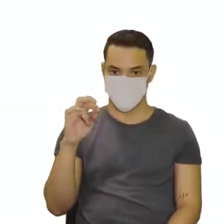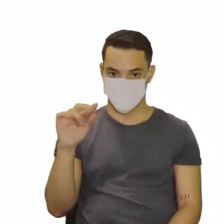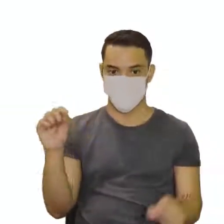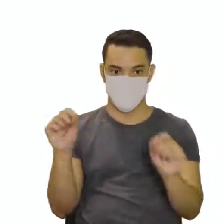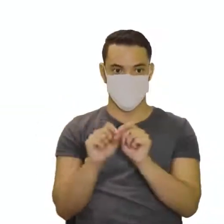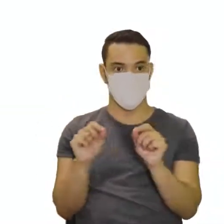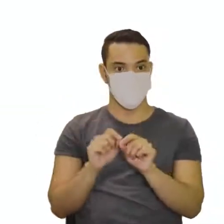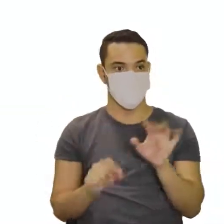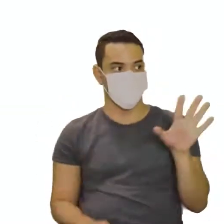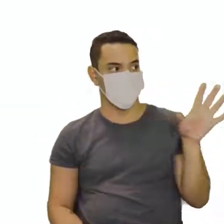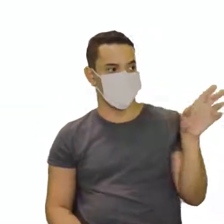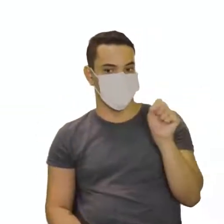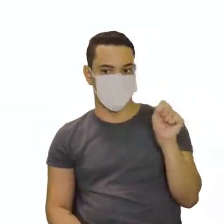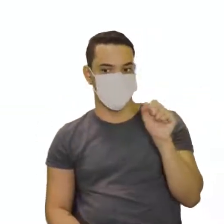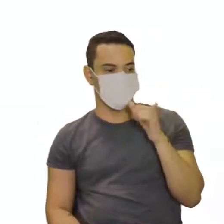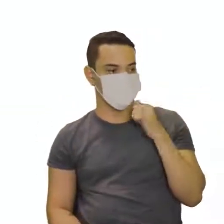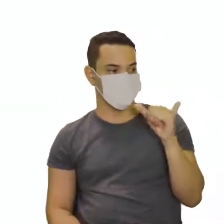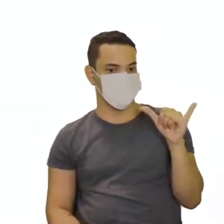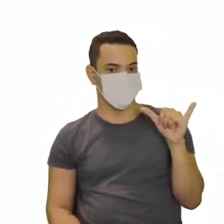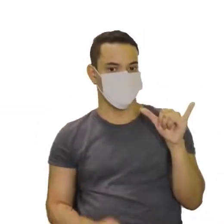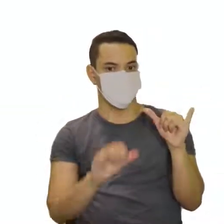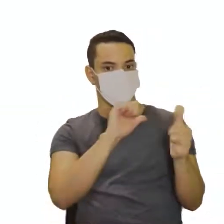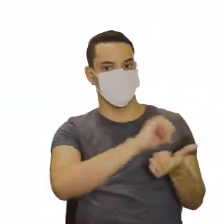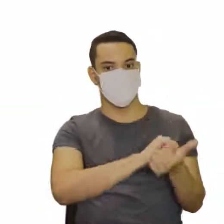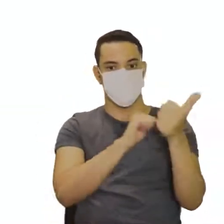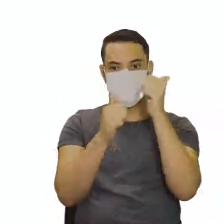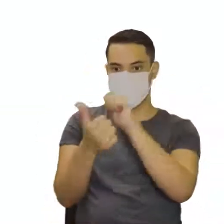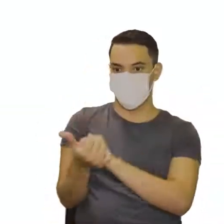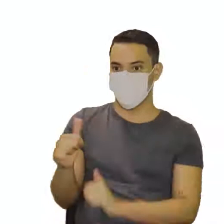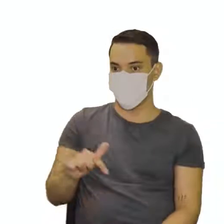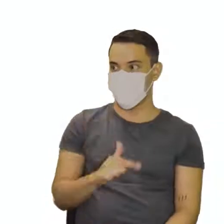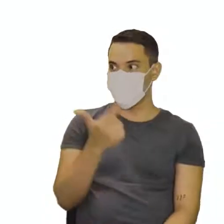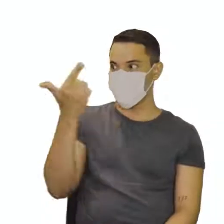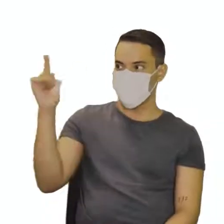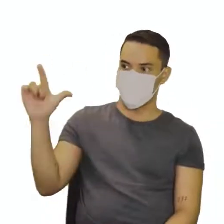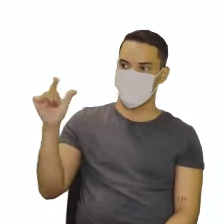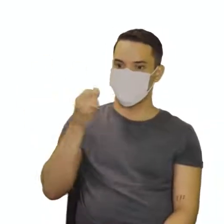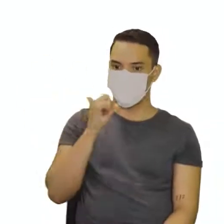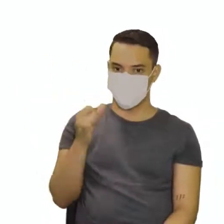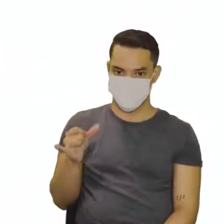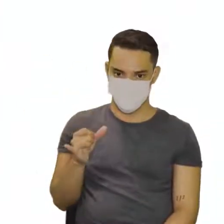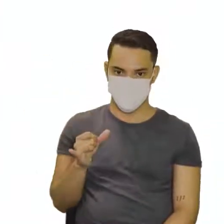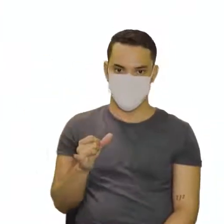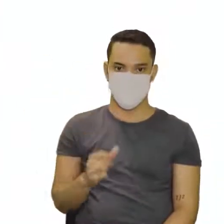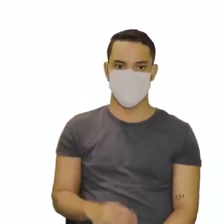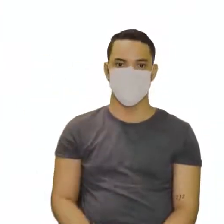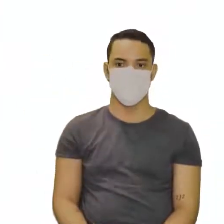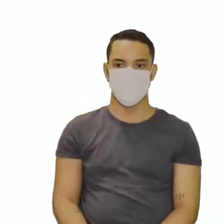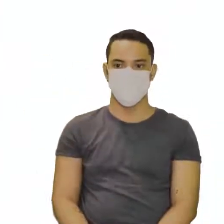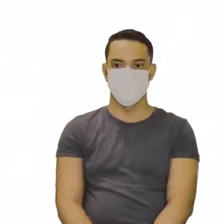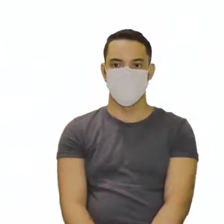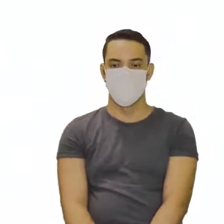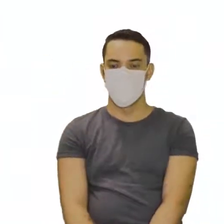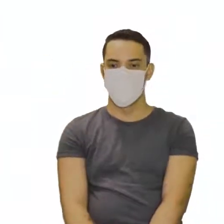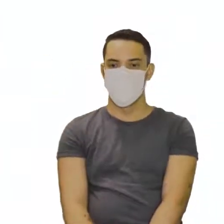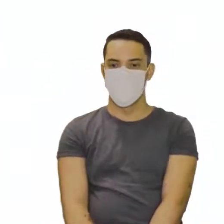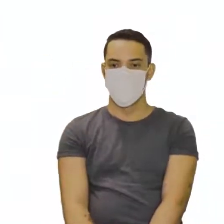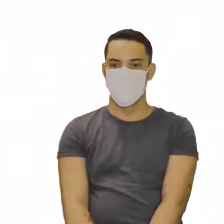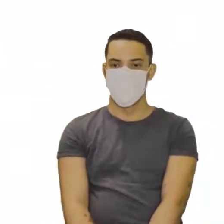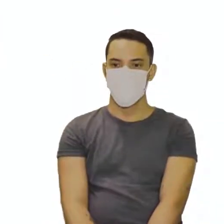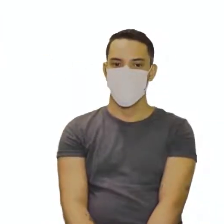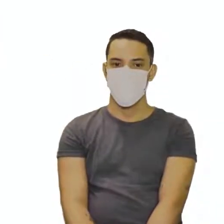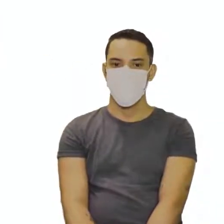energia elétrica e converte em outra forma de energia, tá? Então, no caso da lâmpada,